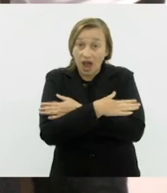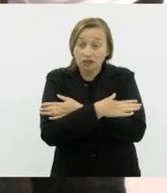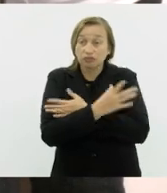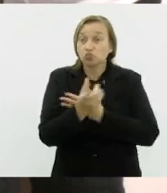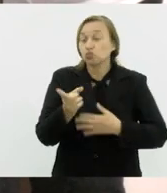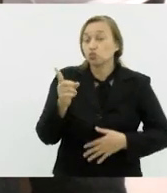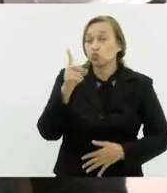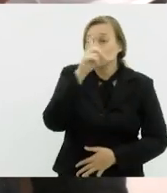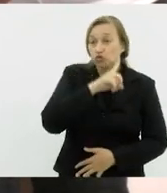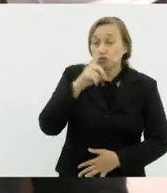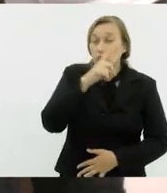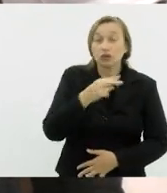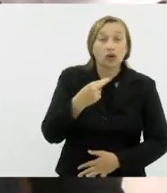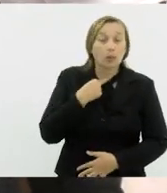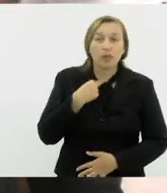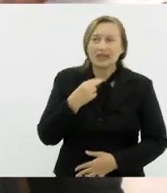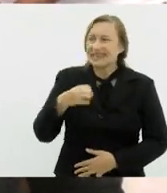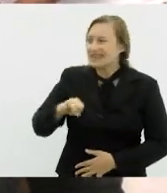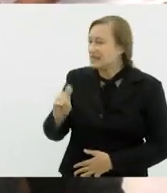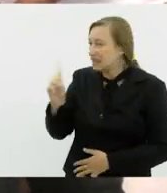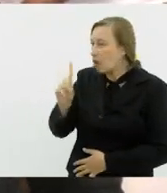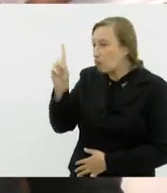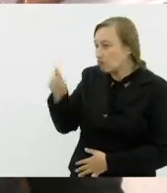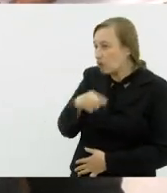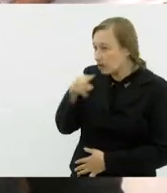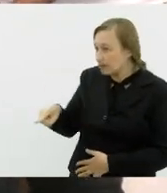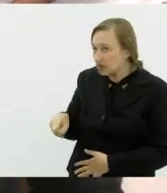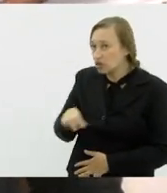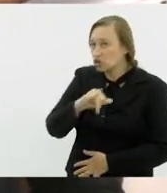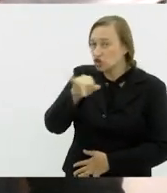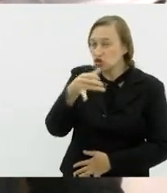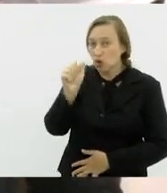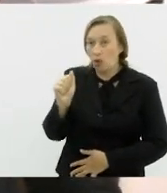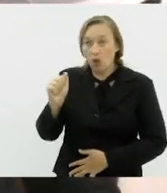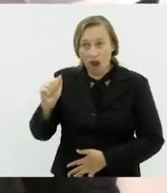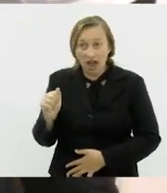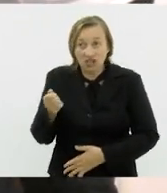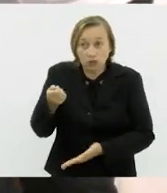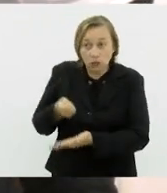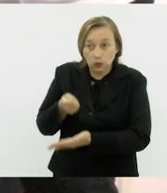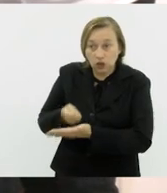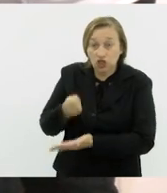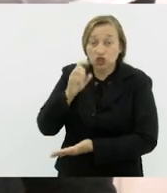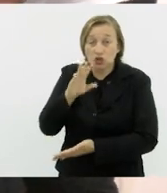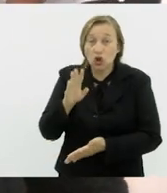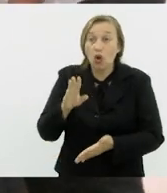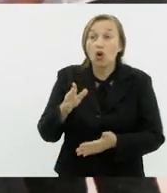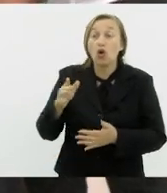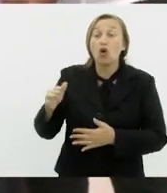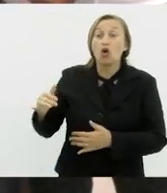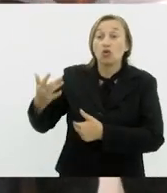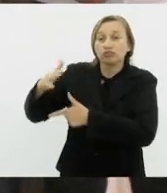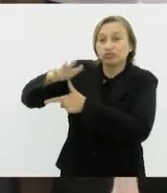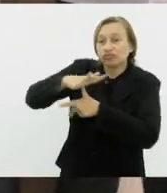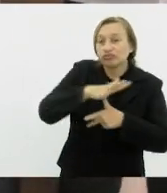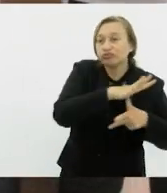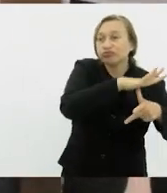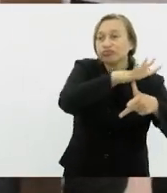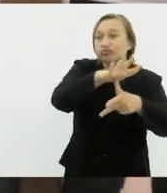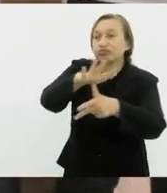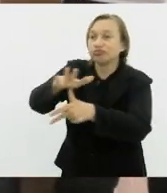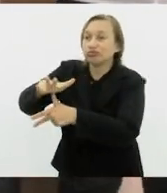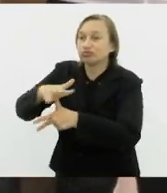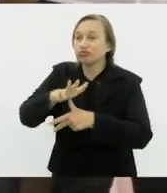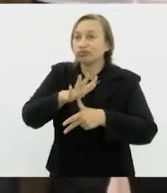seja proibido de vez, e no caso do Joá, a gente insiste para ter voo somente do mar, mas as outras áreas todas que sofrem